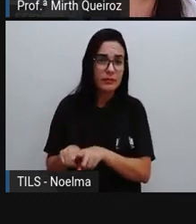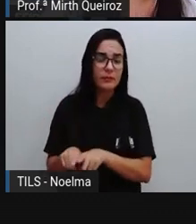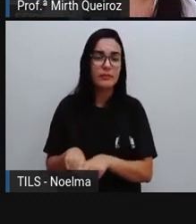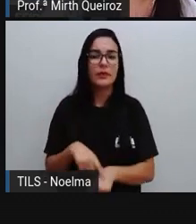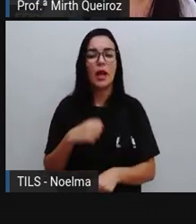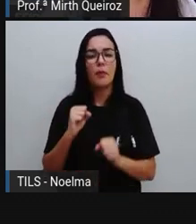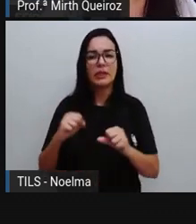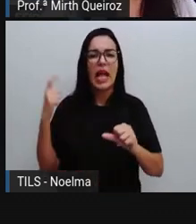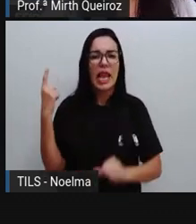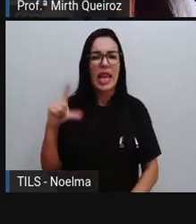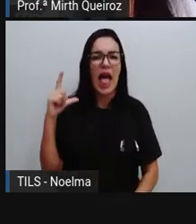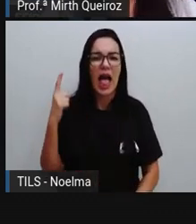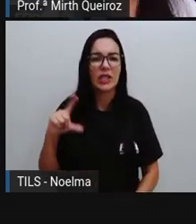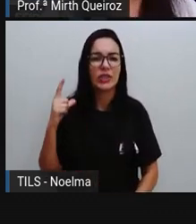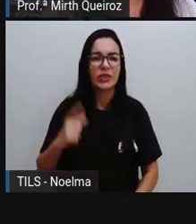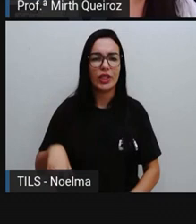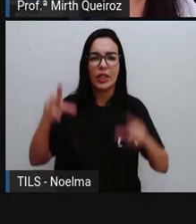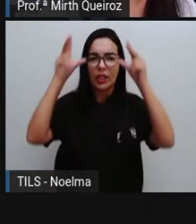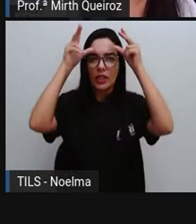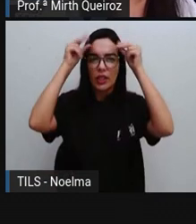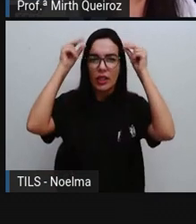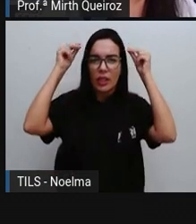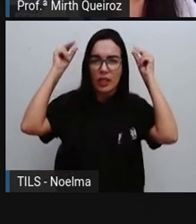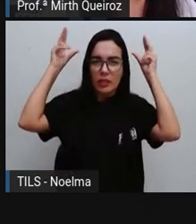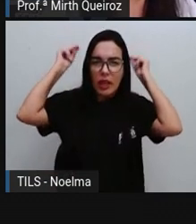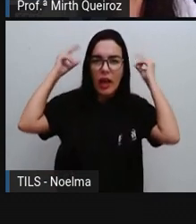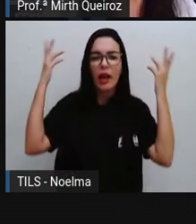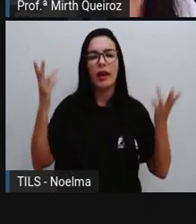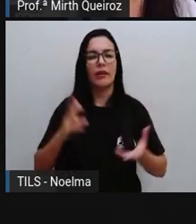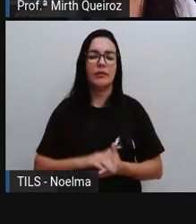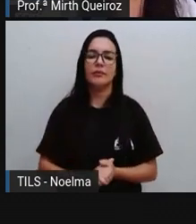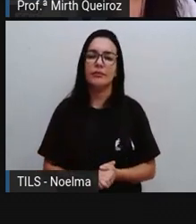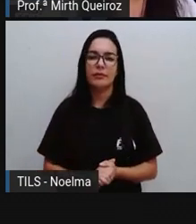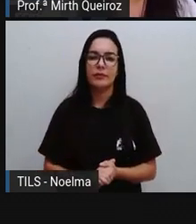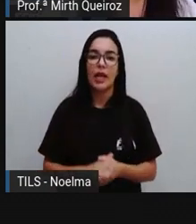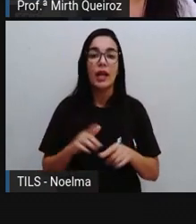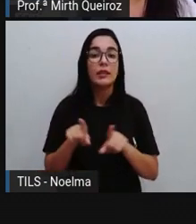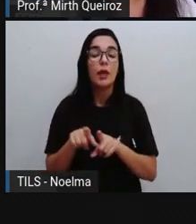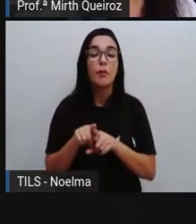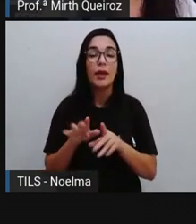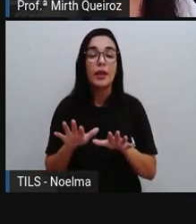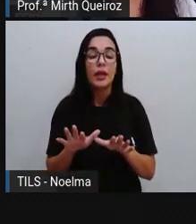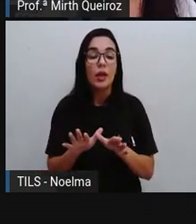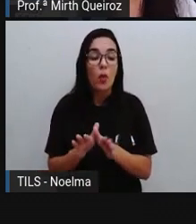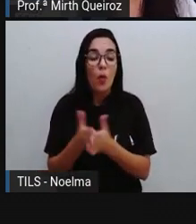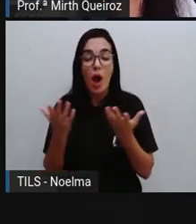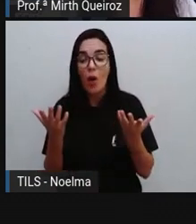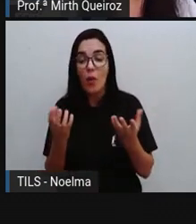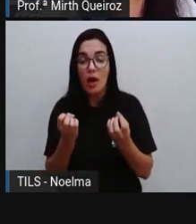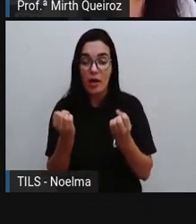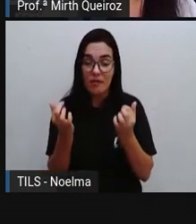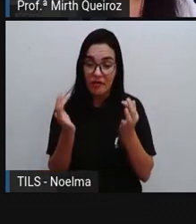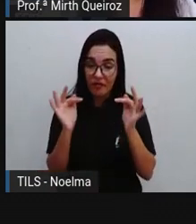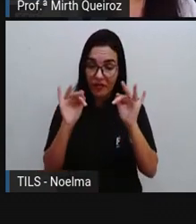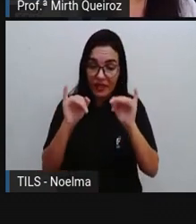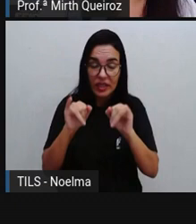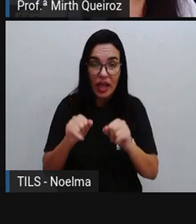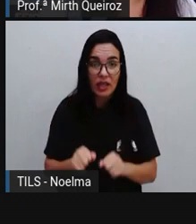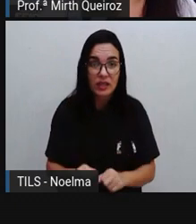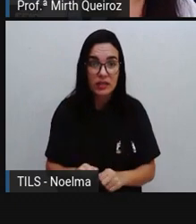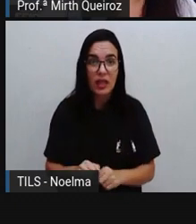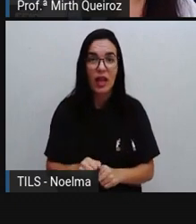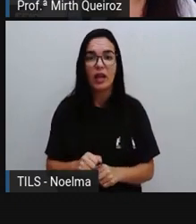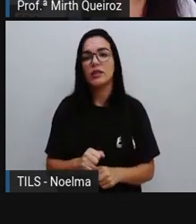do latim, né, do grego e tal. A finalidade, né, da palavra, inclusive a sua